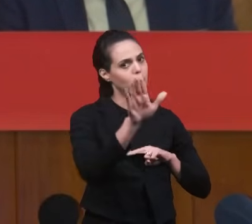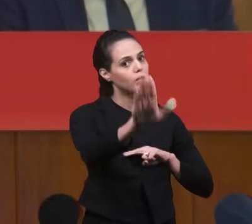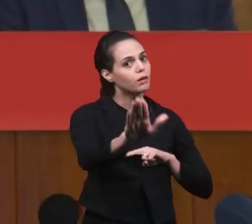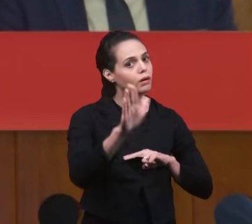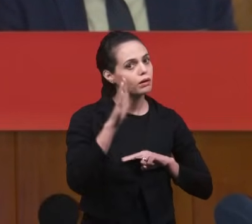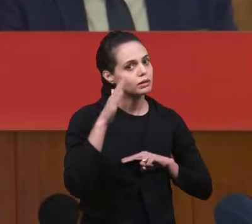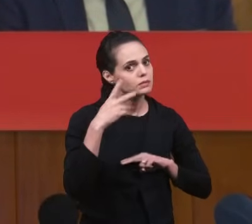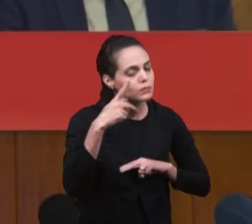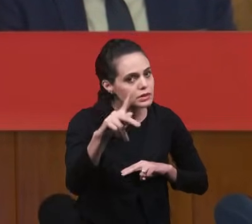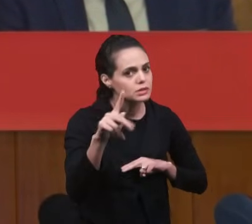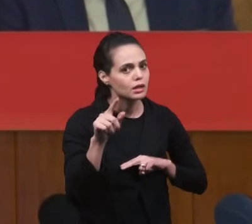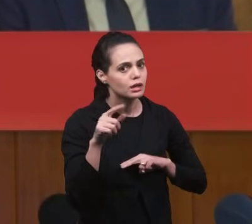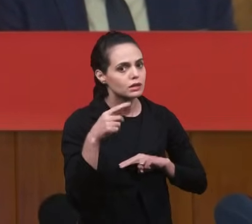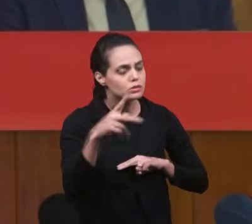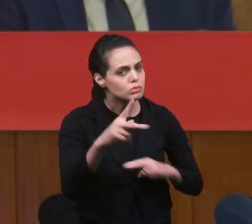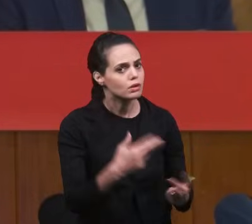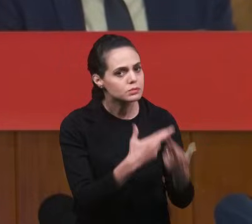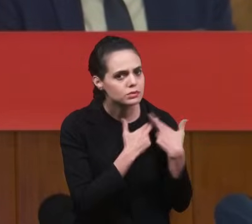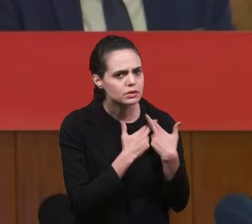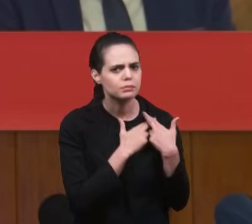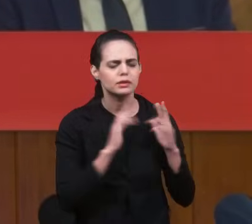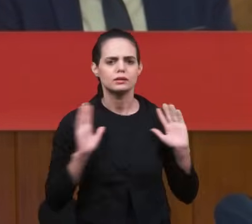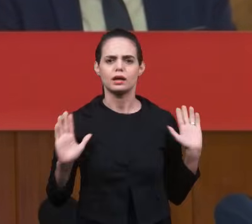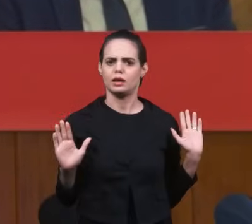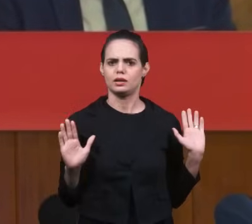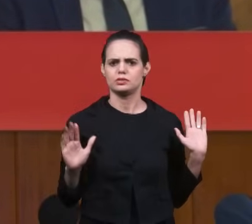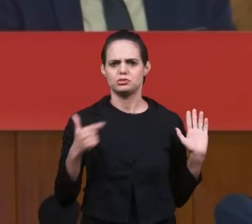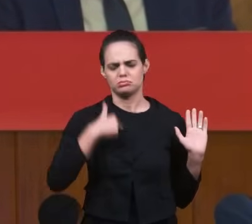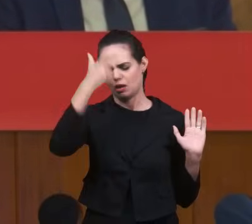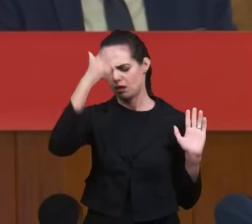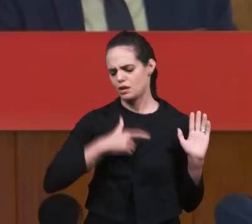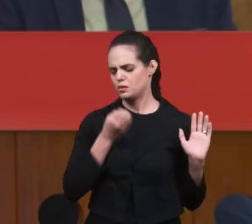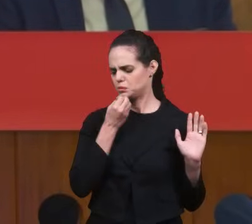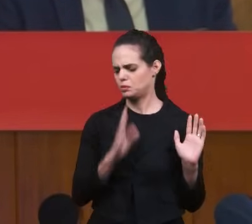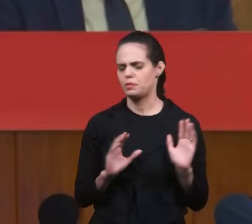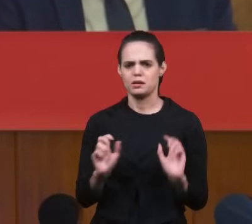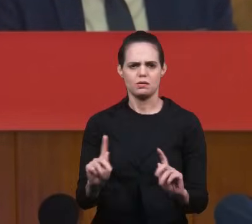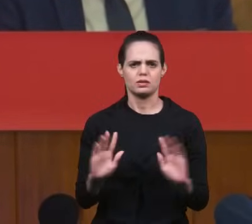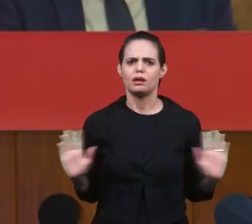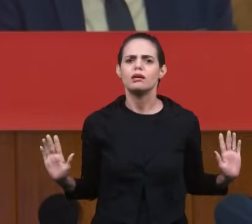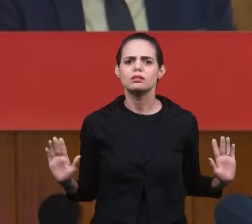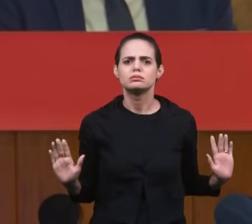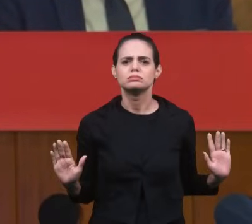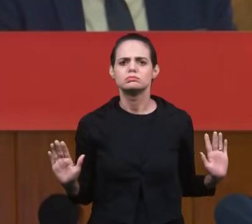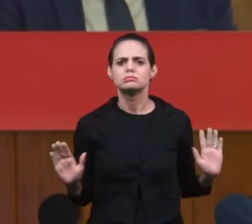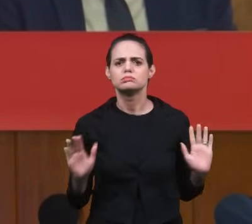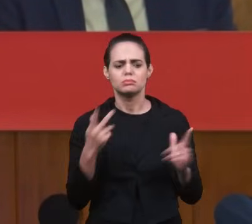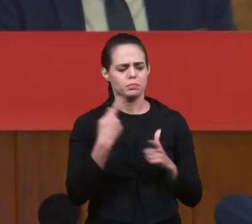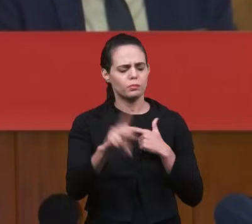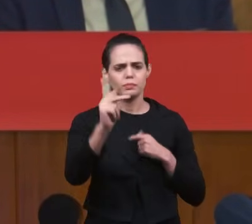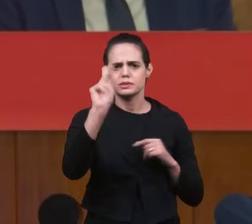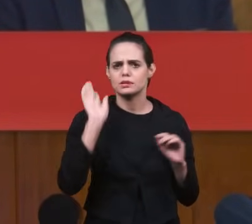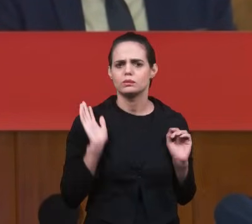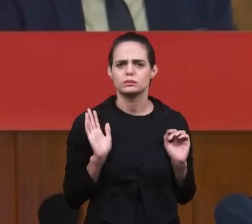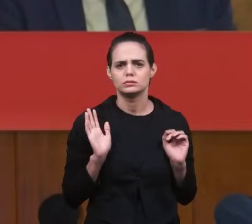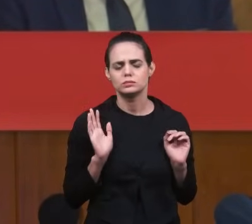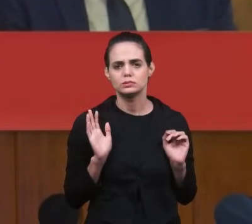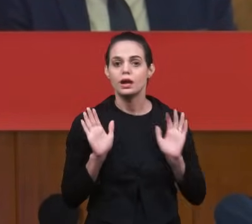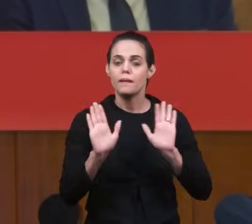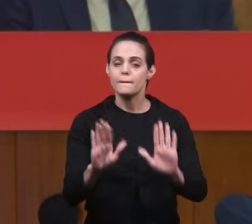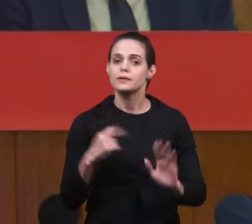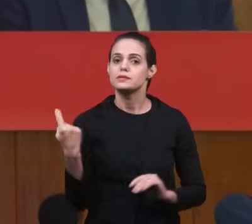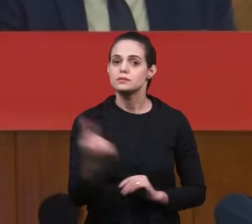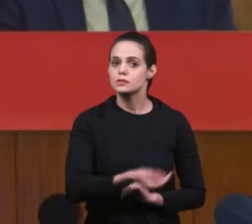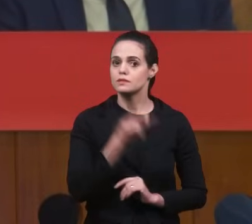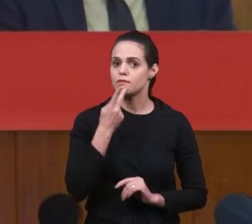responsabilidade. Se quiser, pessoal, não, estou bem, está tudo certo, esse é o problema. Mas nós temos que dizer algumas coisas que